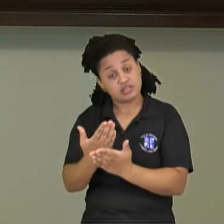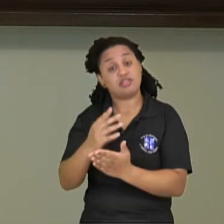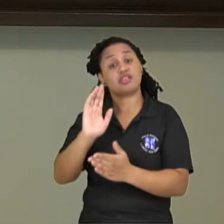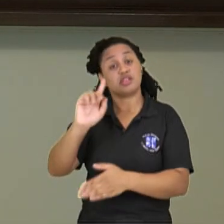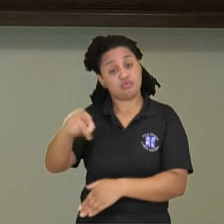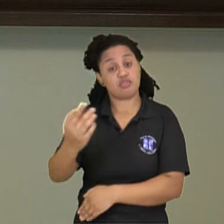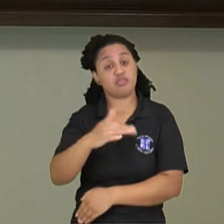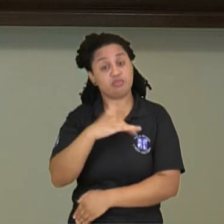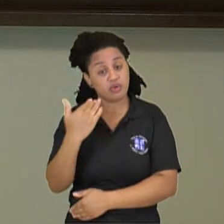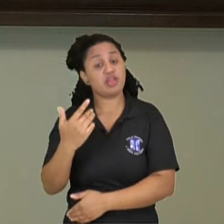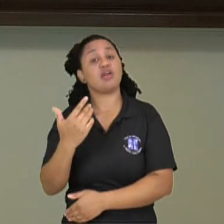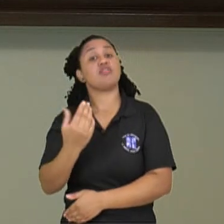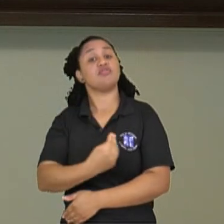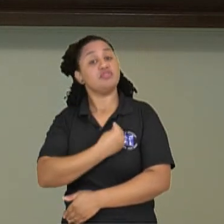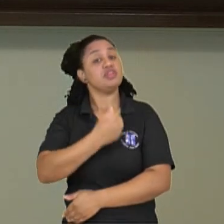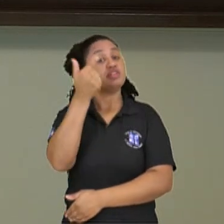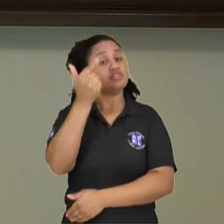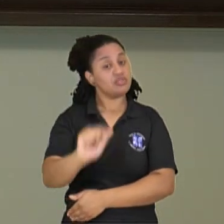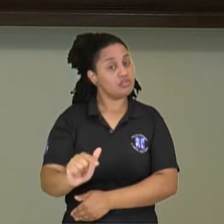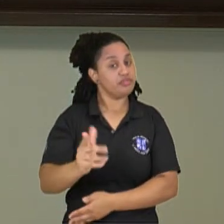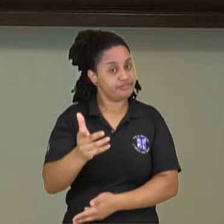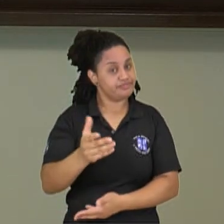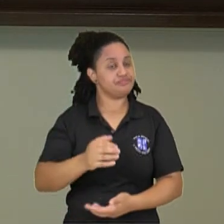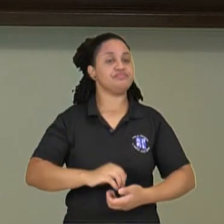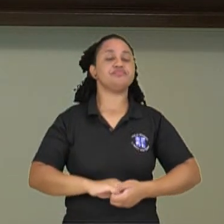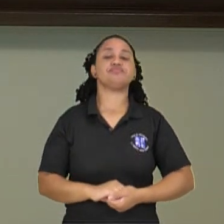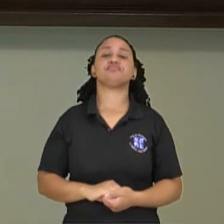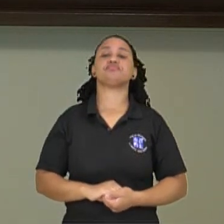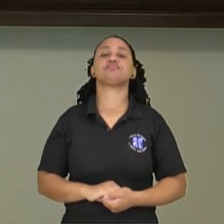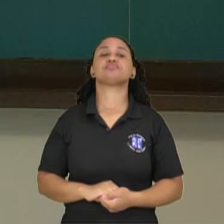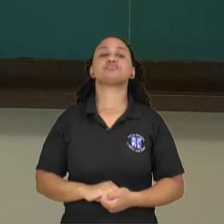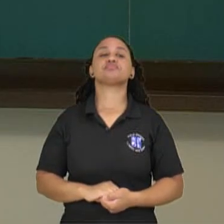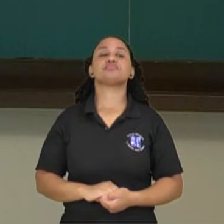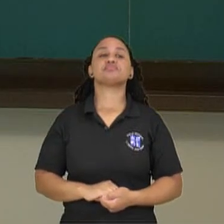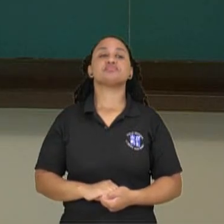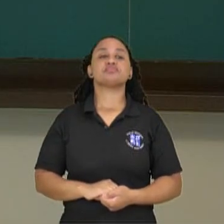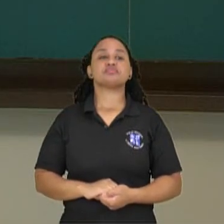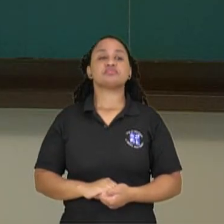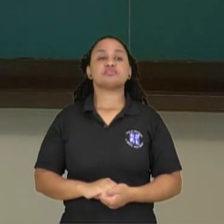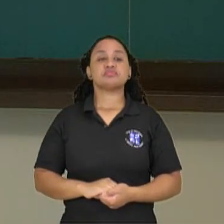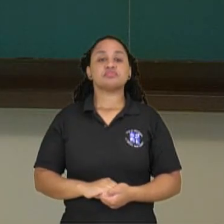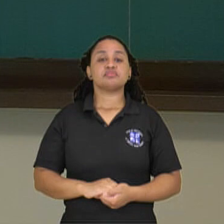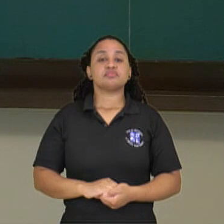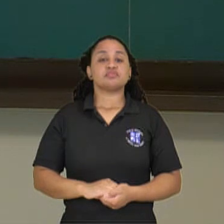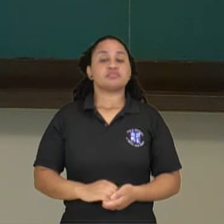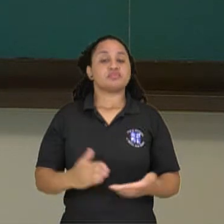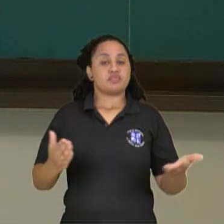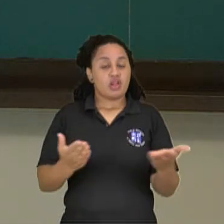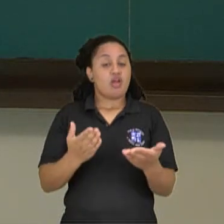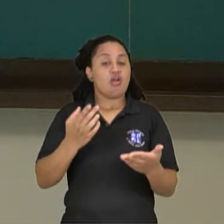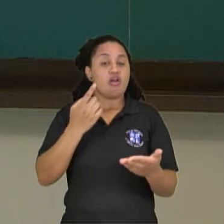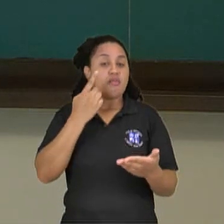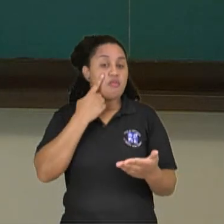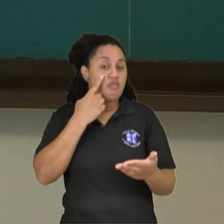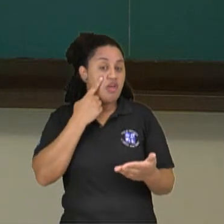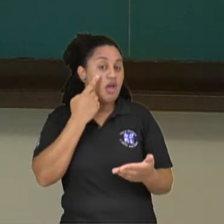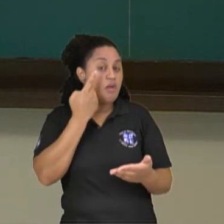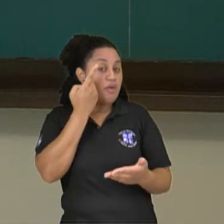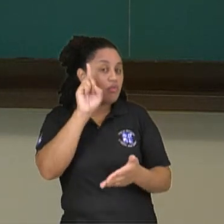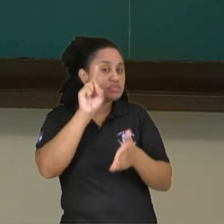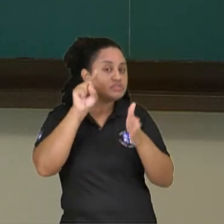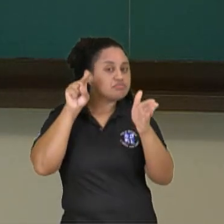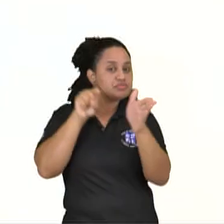a cabeça e as pernas eram representadas de perfil. Olhem só essa cena aqui de